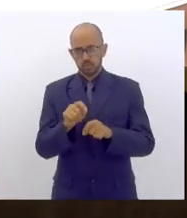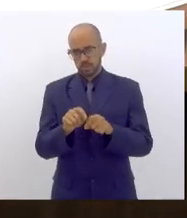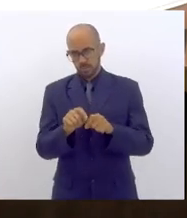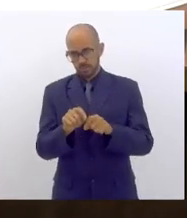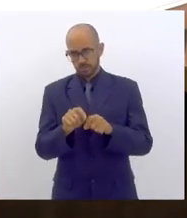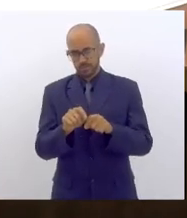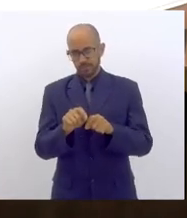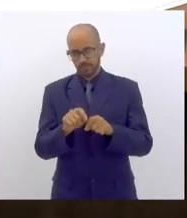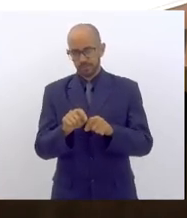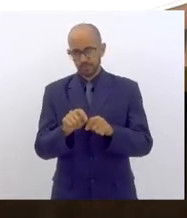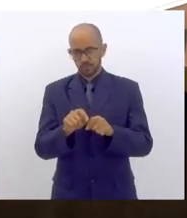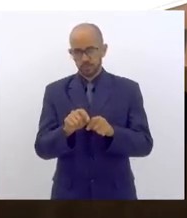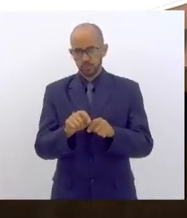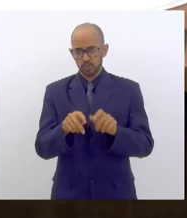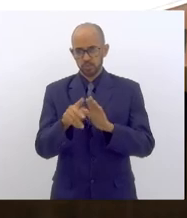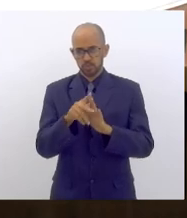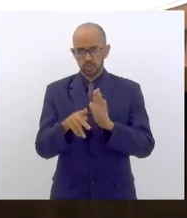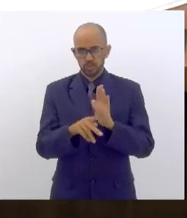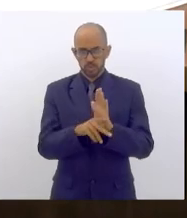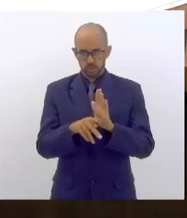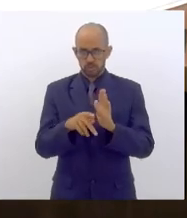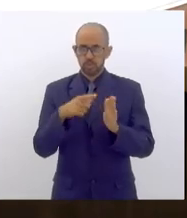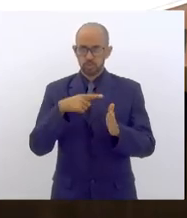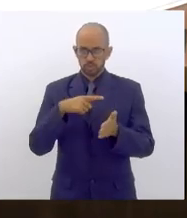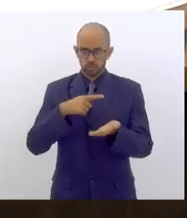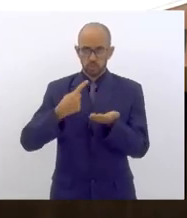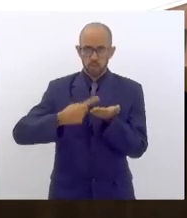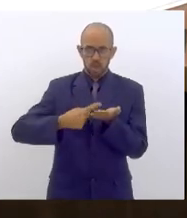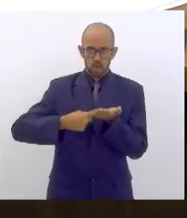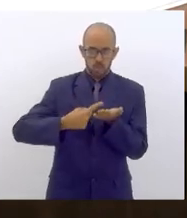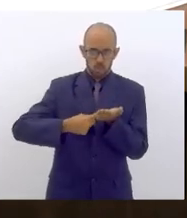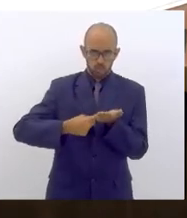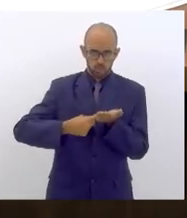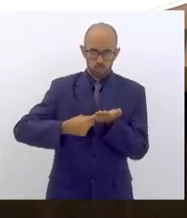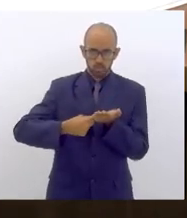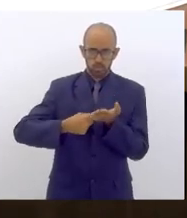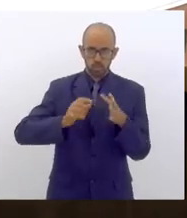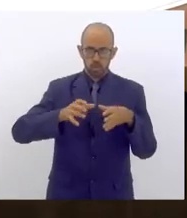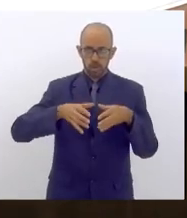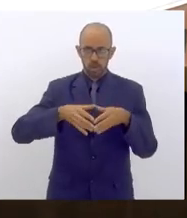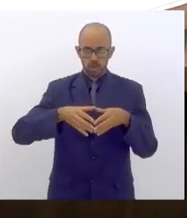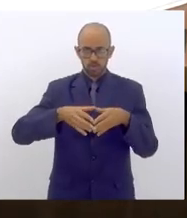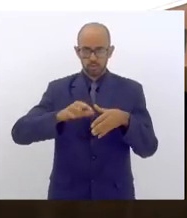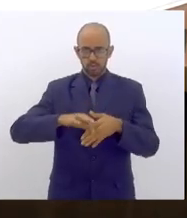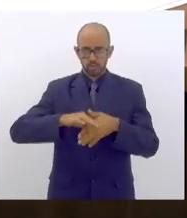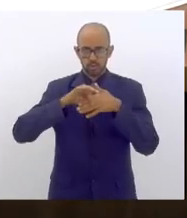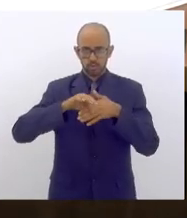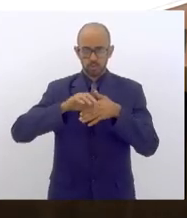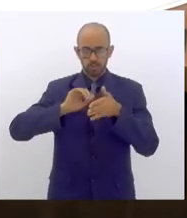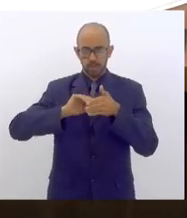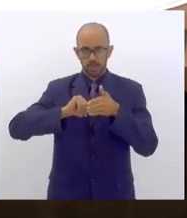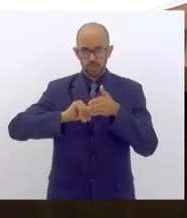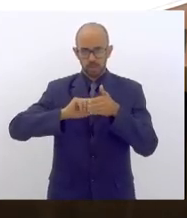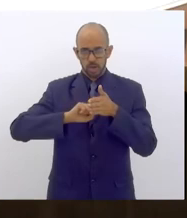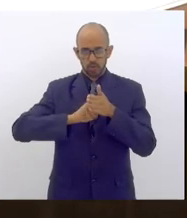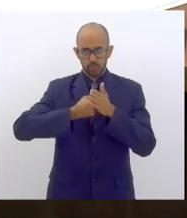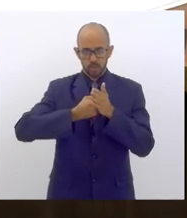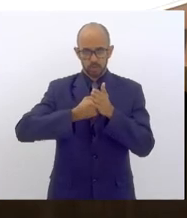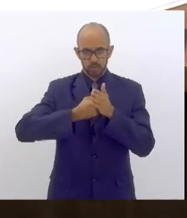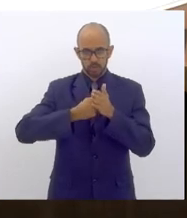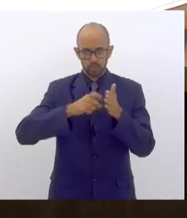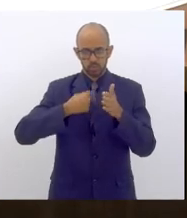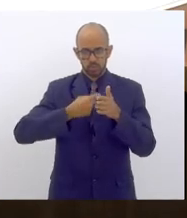naqueles projetos em que houvesse acordo no colégio de líderes para a derrubada do veto, nós